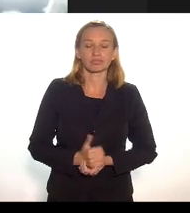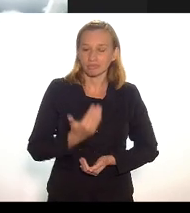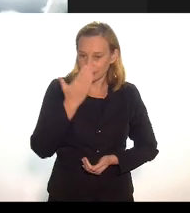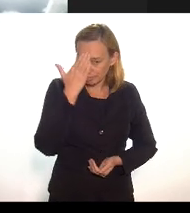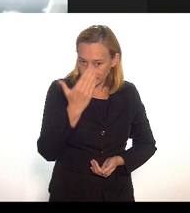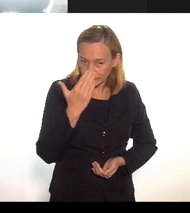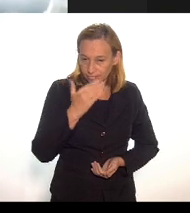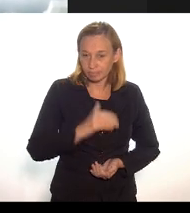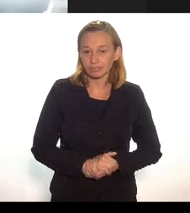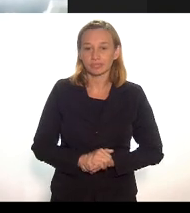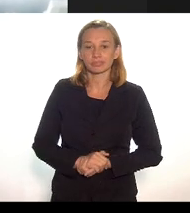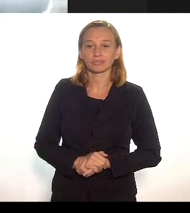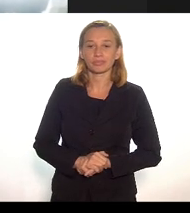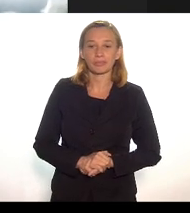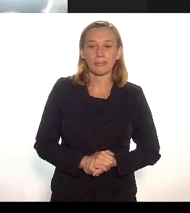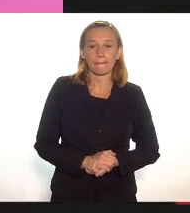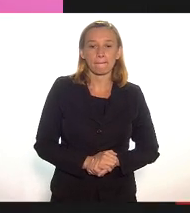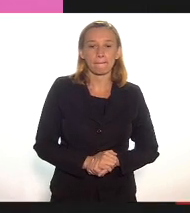Obrigado. Sempre